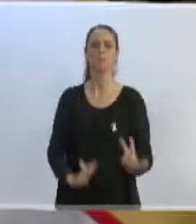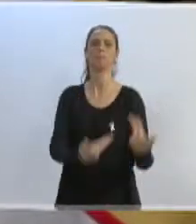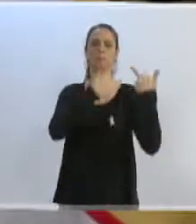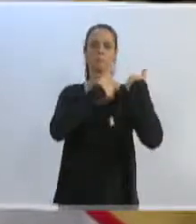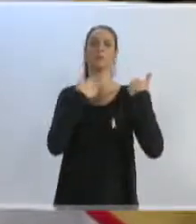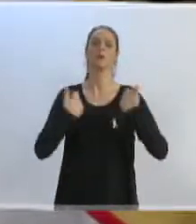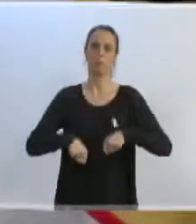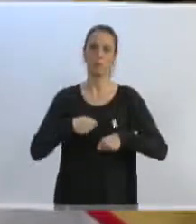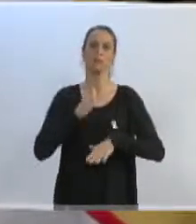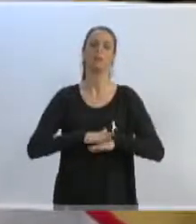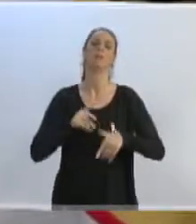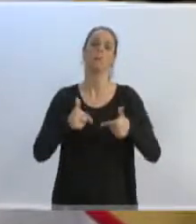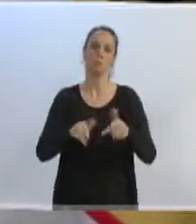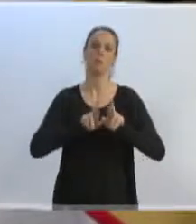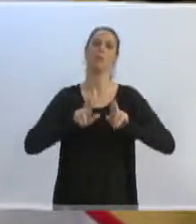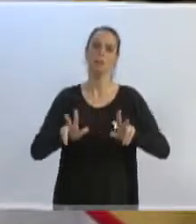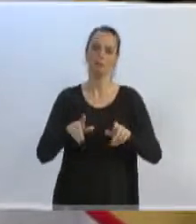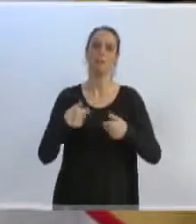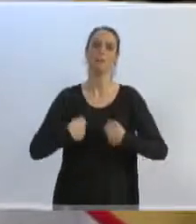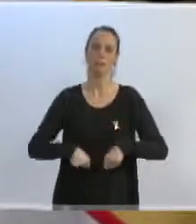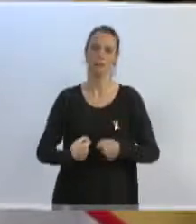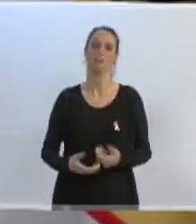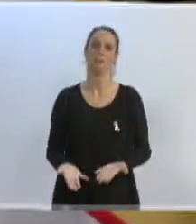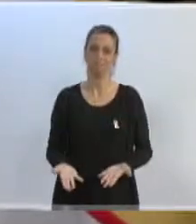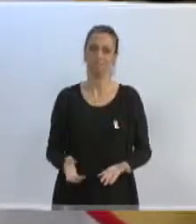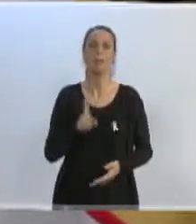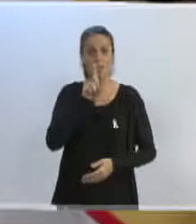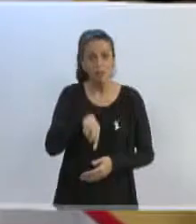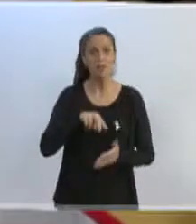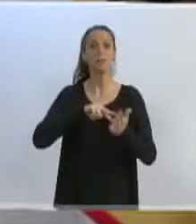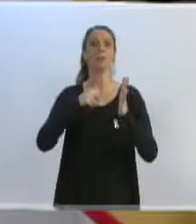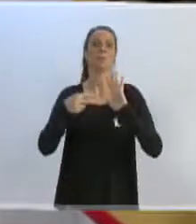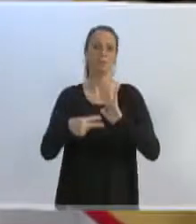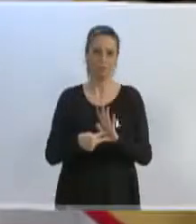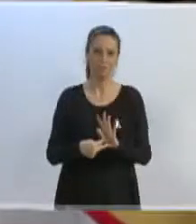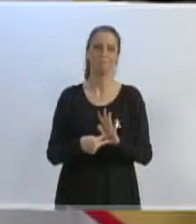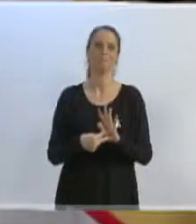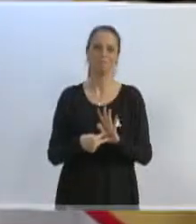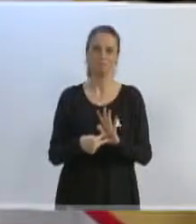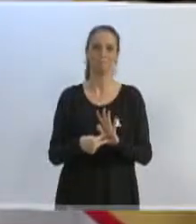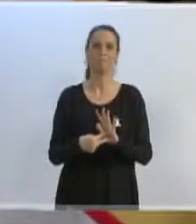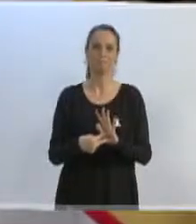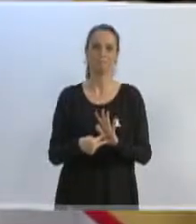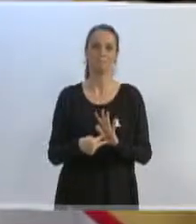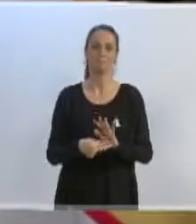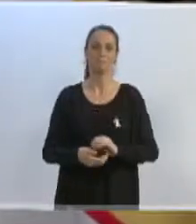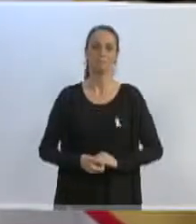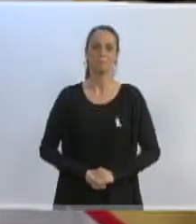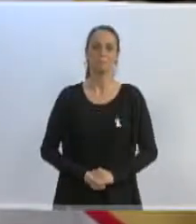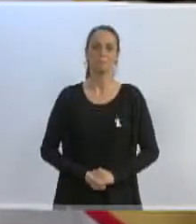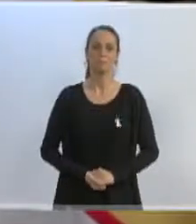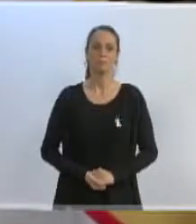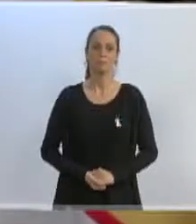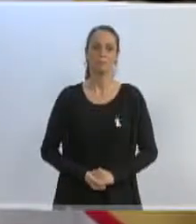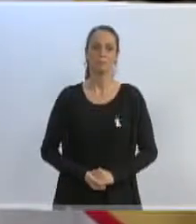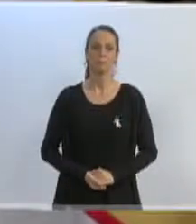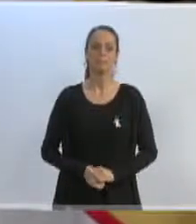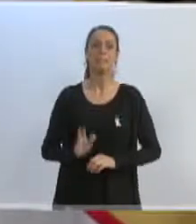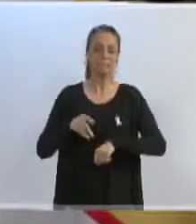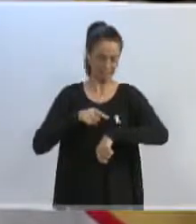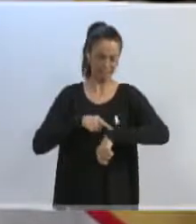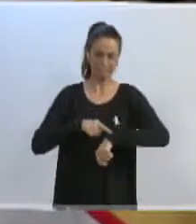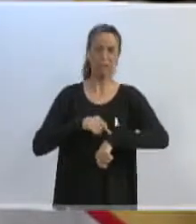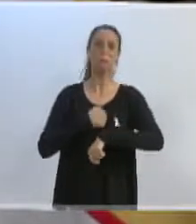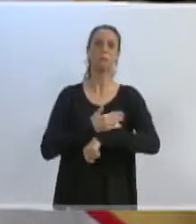eu preciso fazer a diferença. Esse é o sentido. Eu tenho... Opa, já excedi,